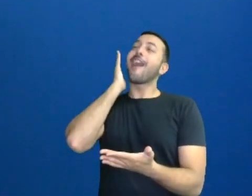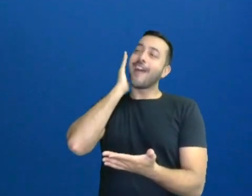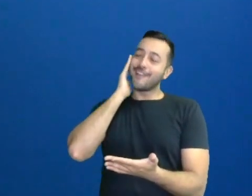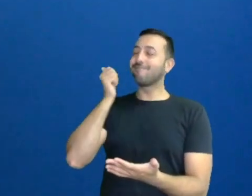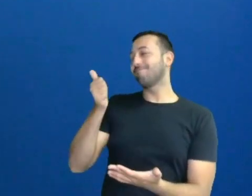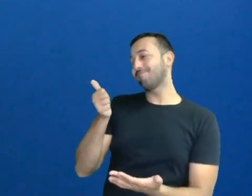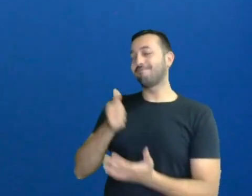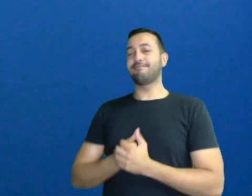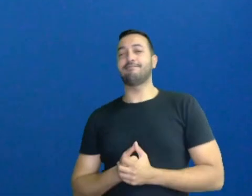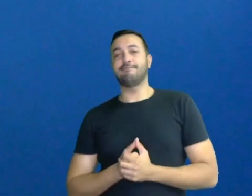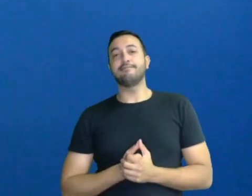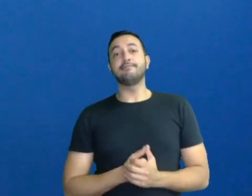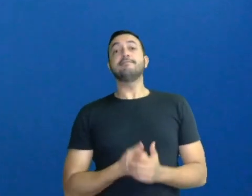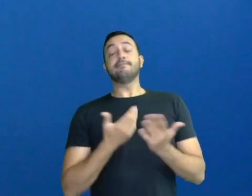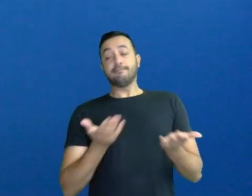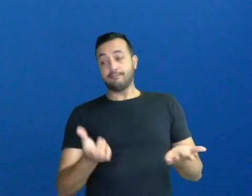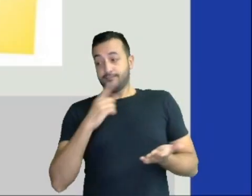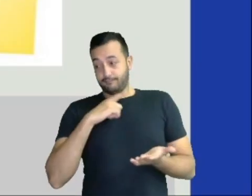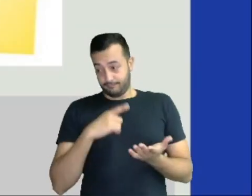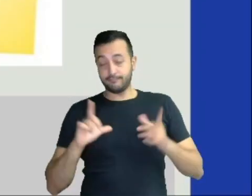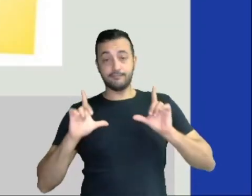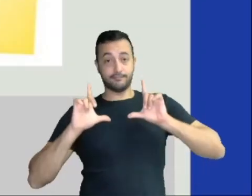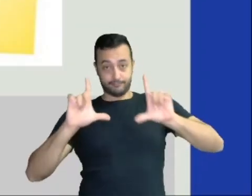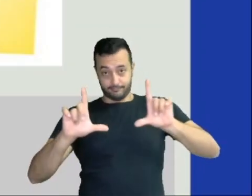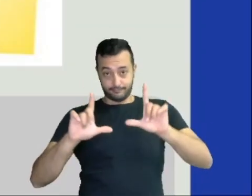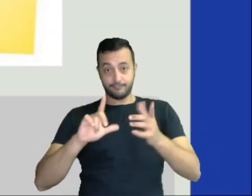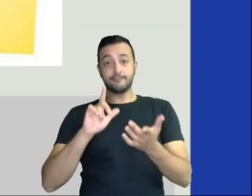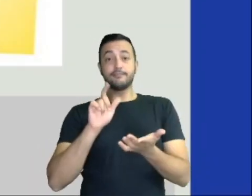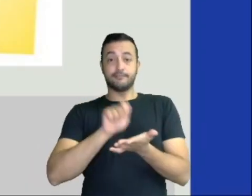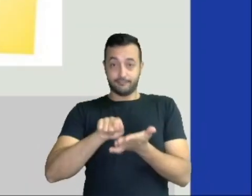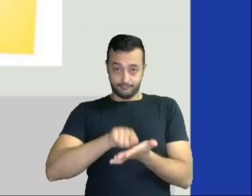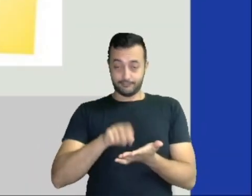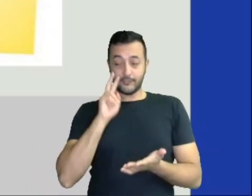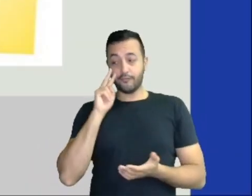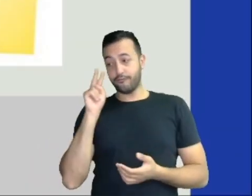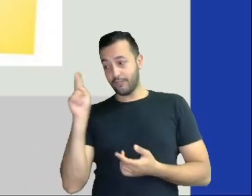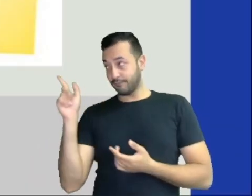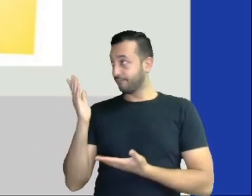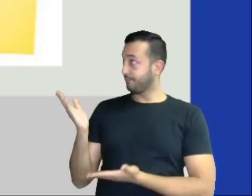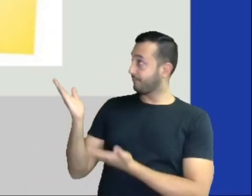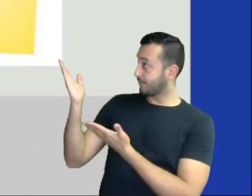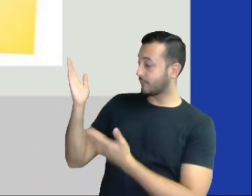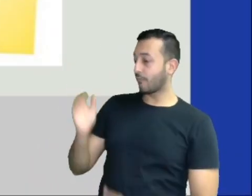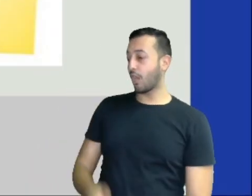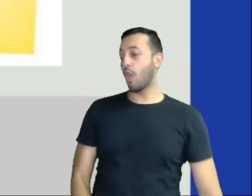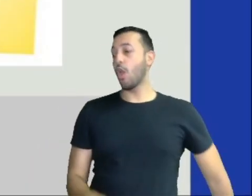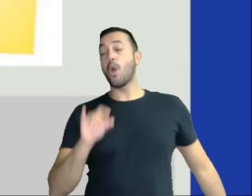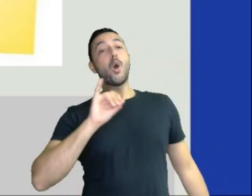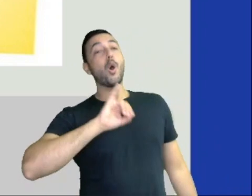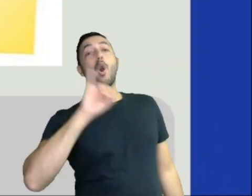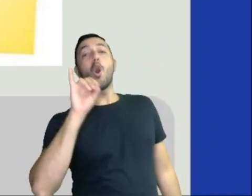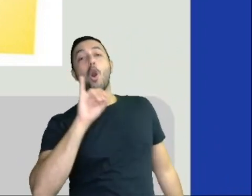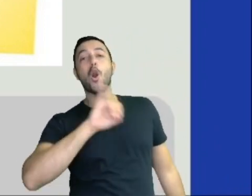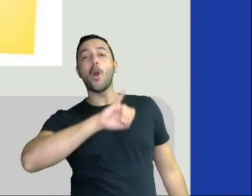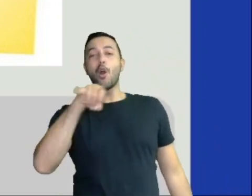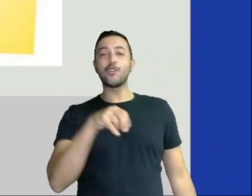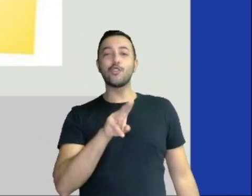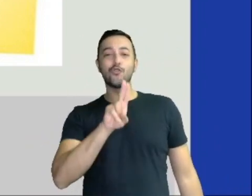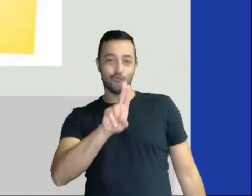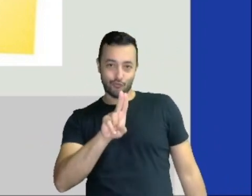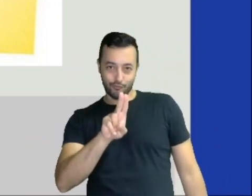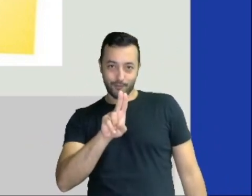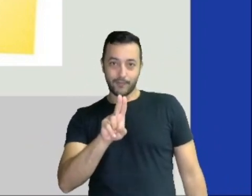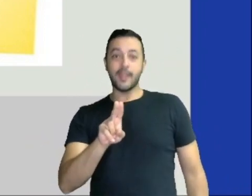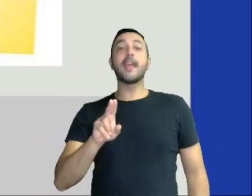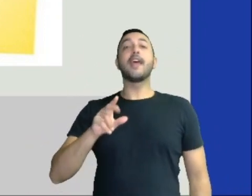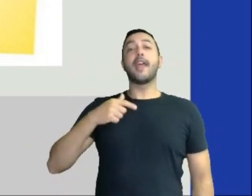que a gente gostaria de dizer e Aqui nós temos um bilhete vamos olhar Oi Ju a sair com